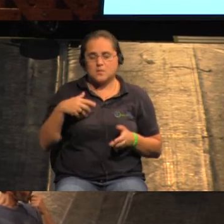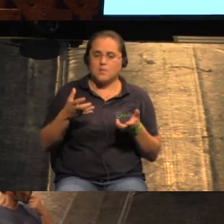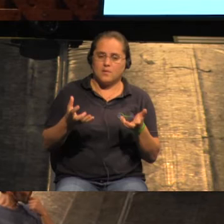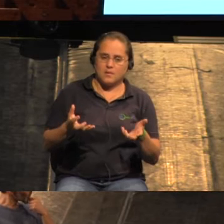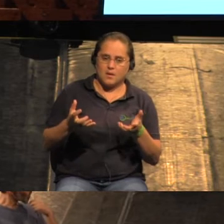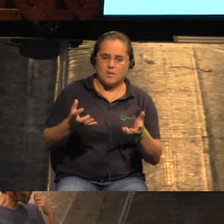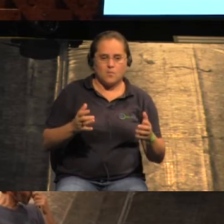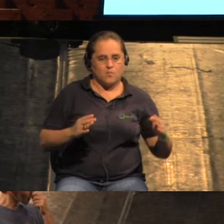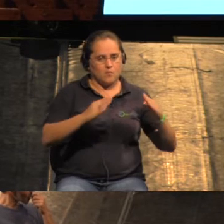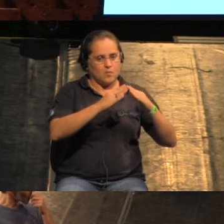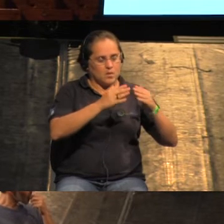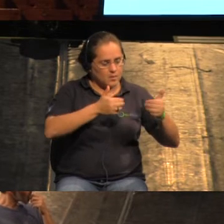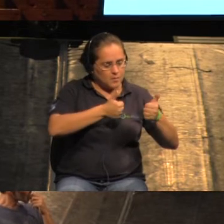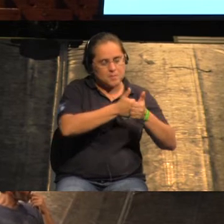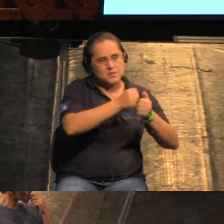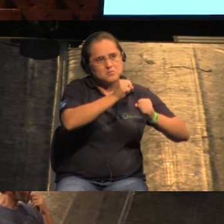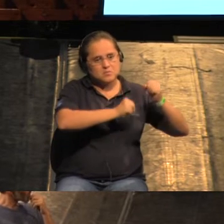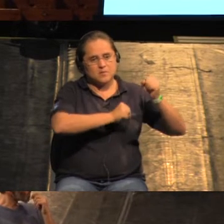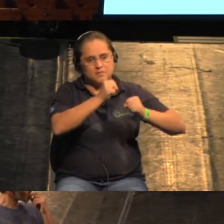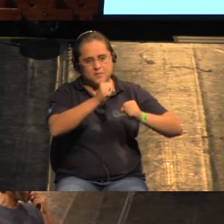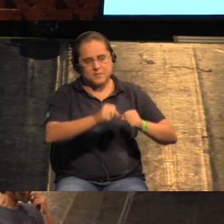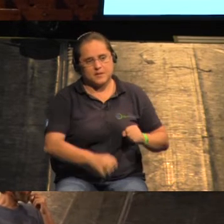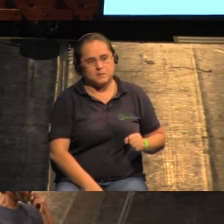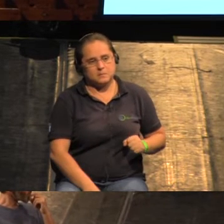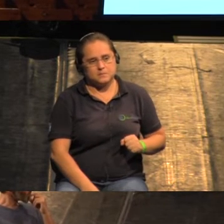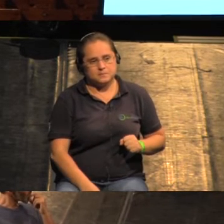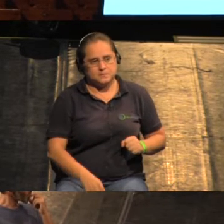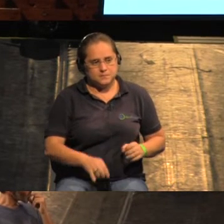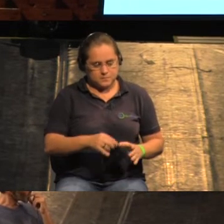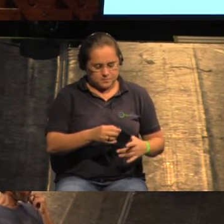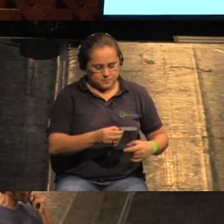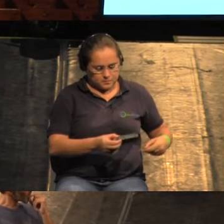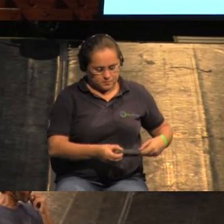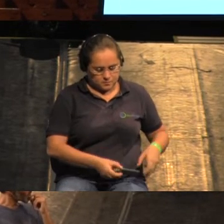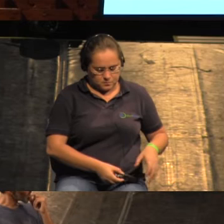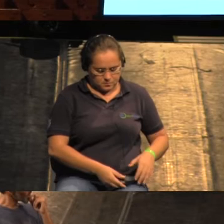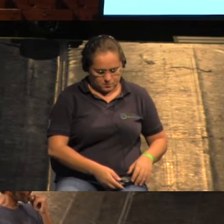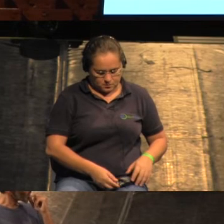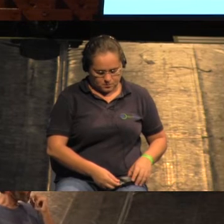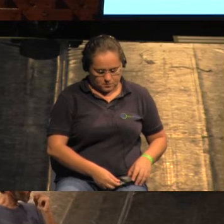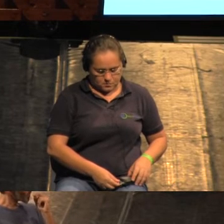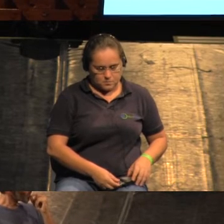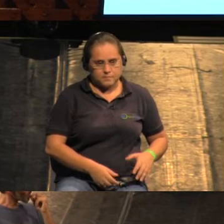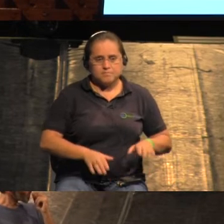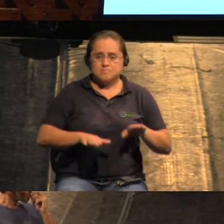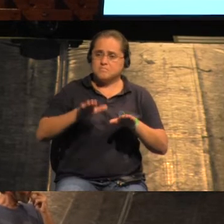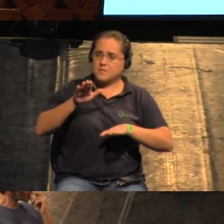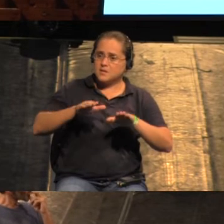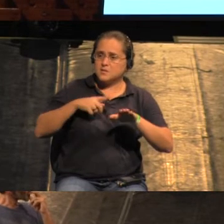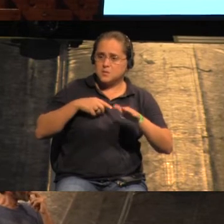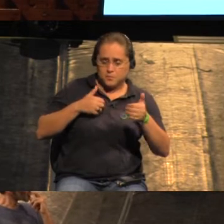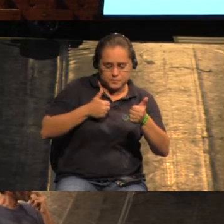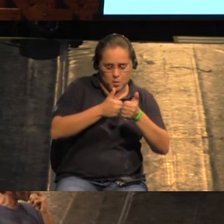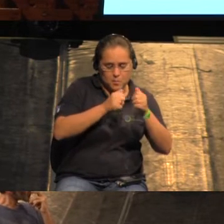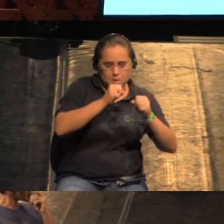eu quero morar perto de uma fábrica. Talvez não seja poluente, mas pode fazer muito barulho.